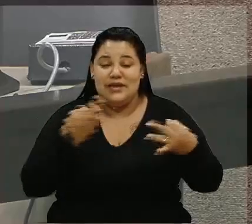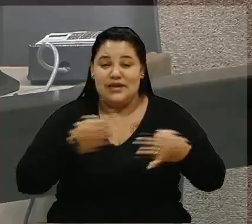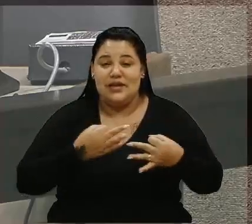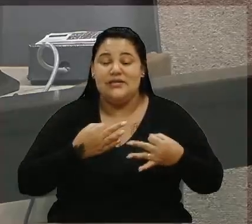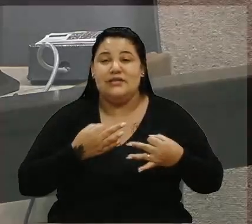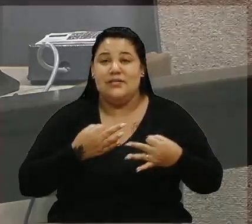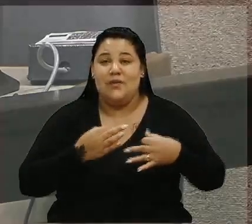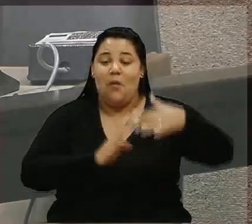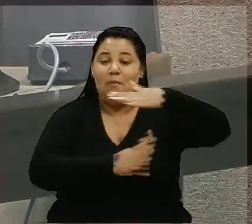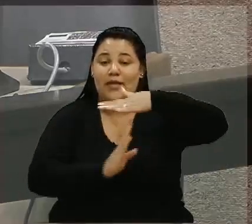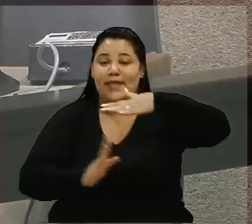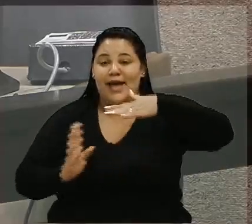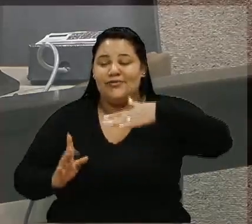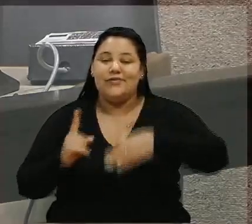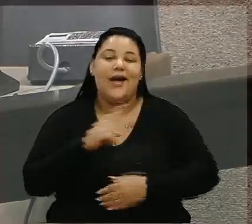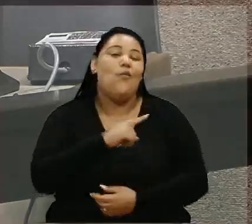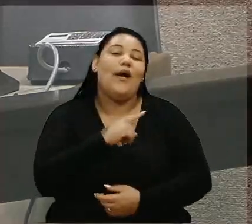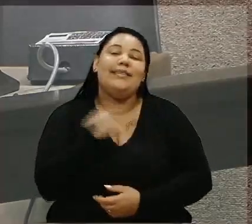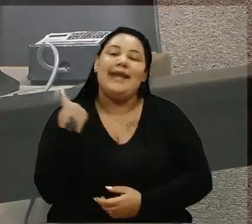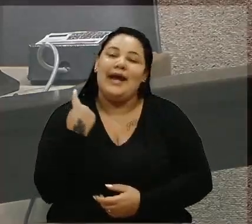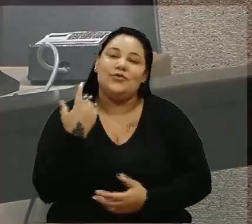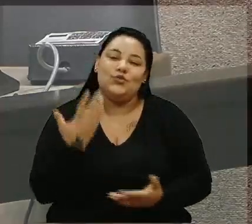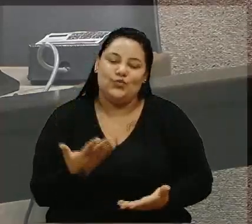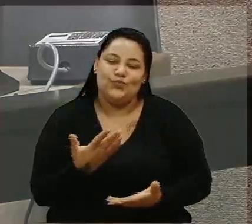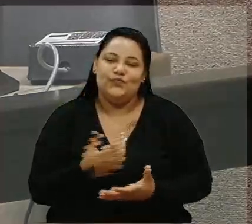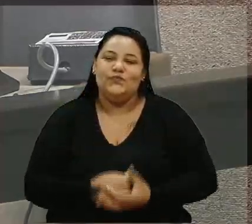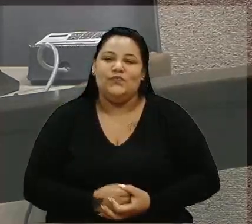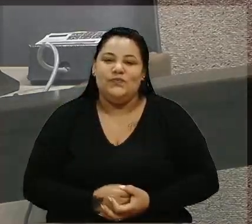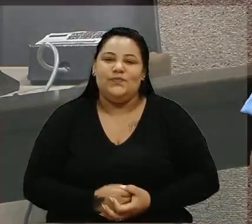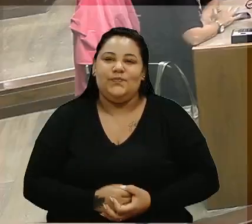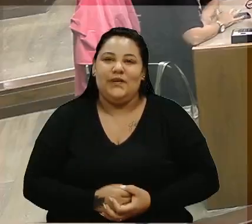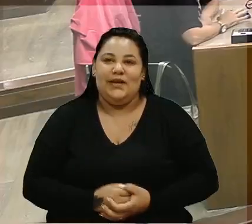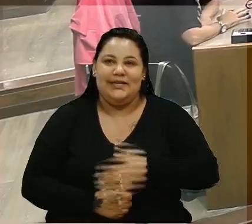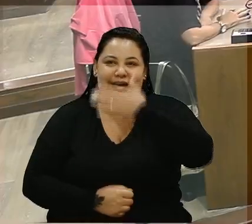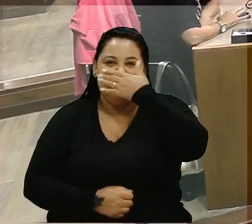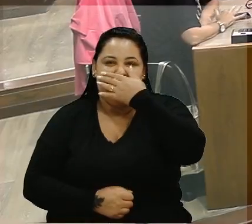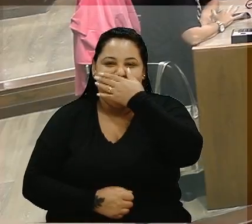torna um retrocesso para a nossa comunidade. Obrigado, presidente. Obrigado, vereadora